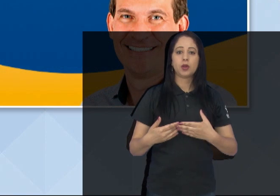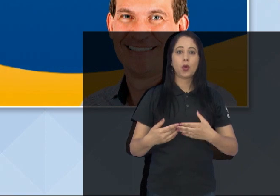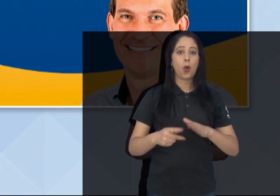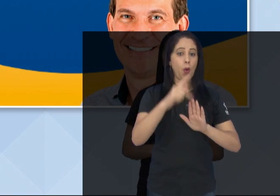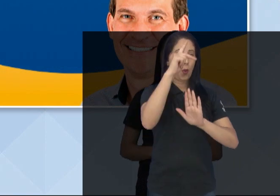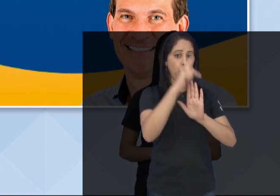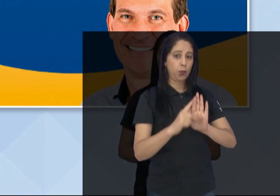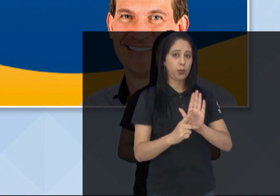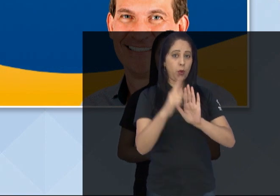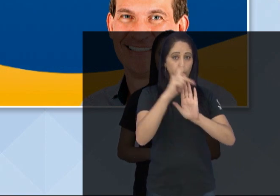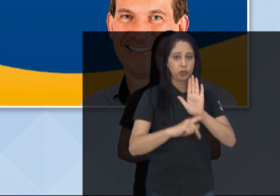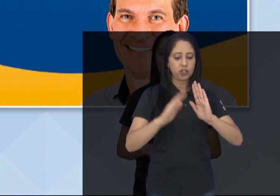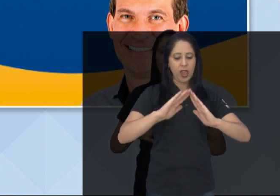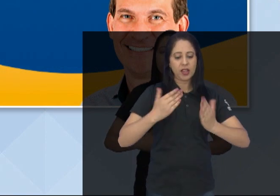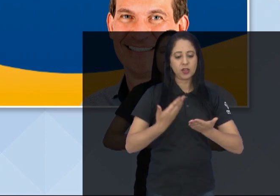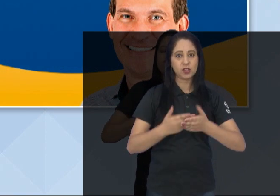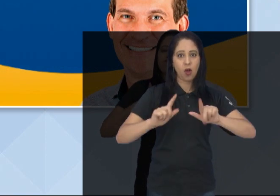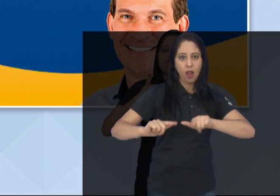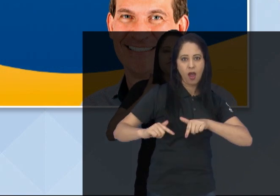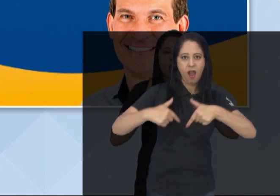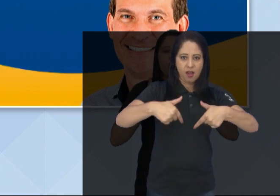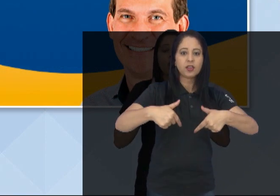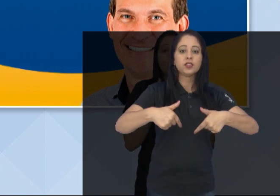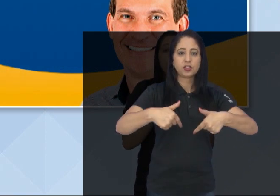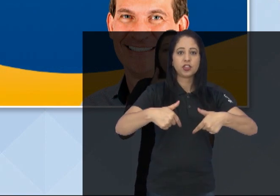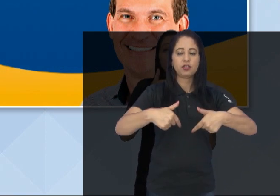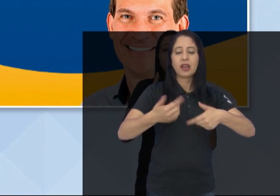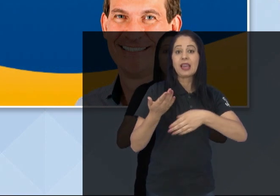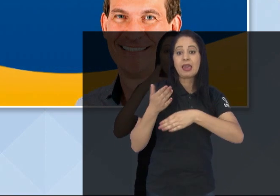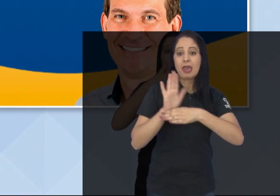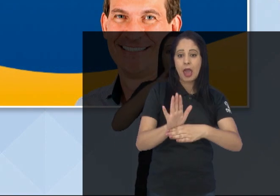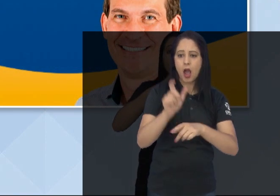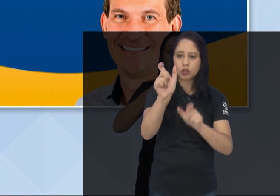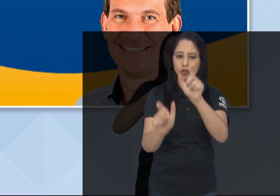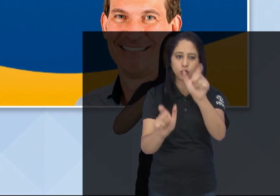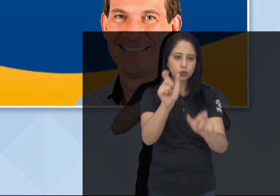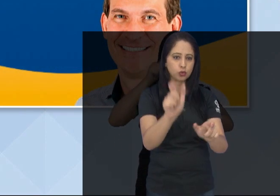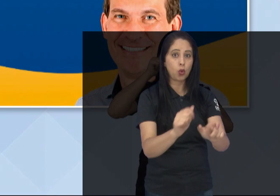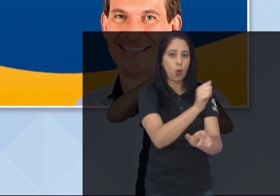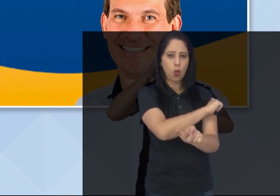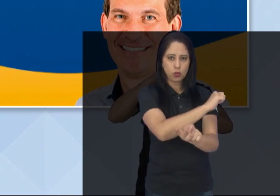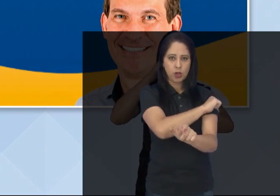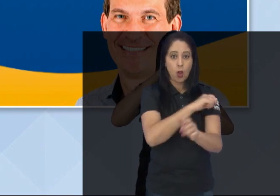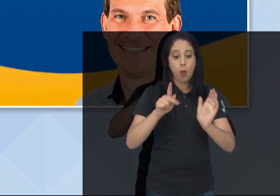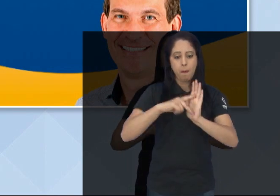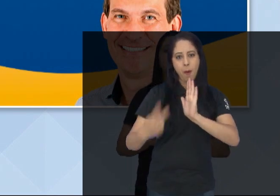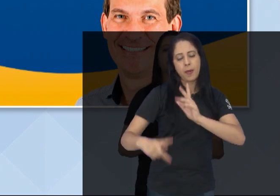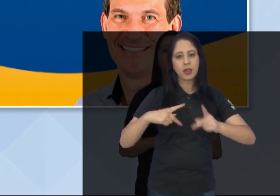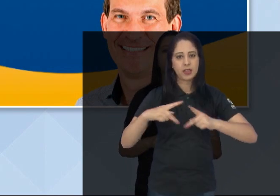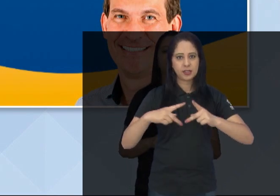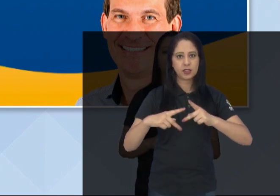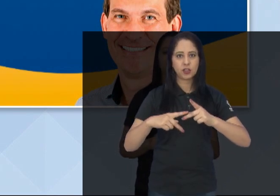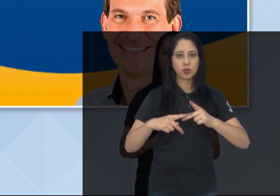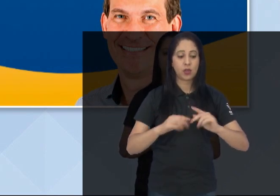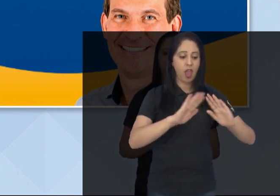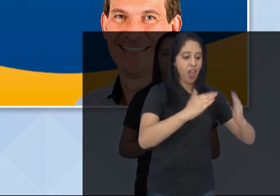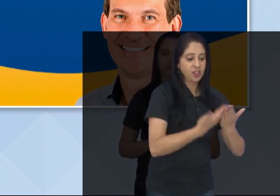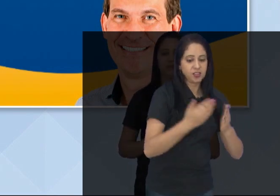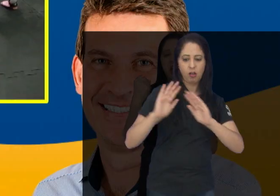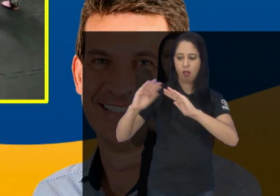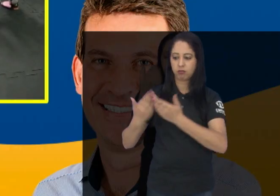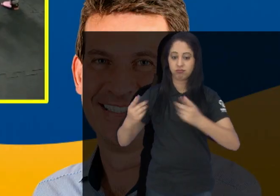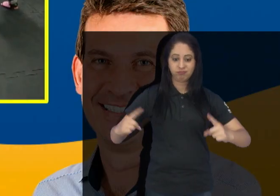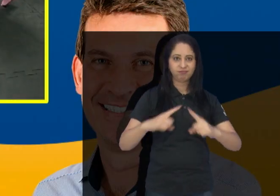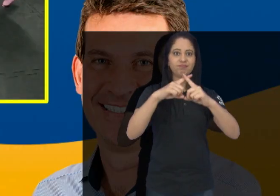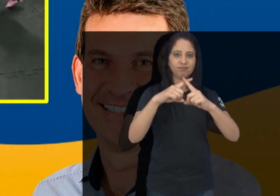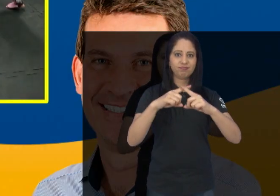programa Escola Ativa, que contribuiu para o desempenho dos alunos de São José dos Campos nos jogos escolares.